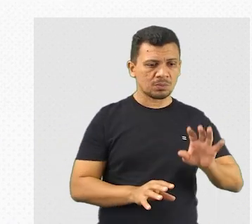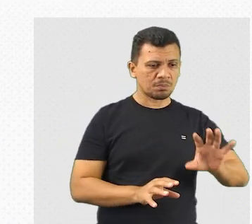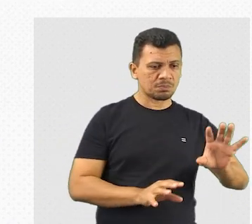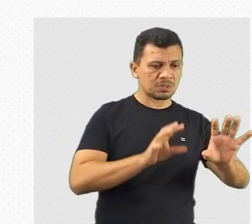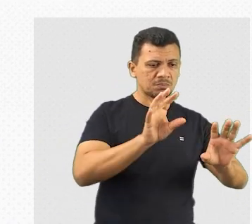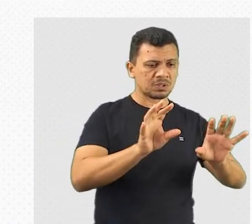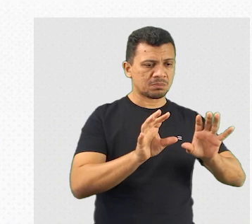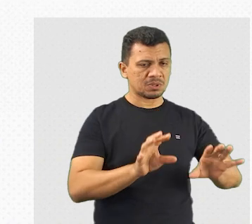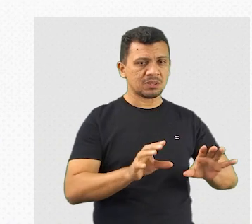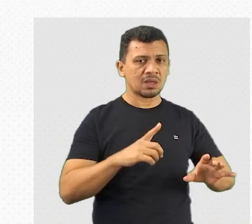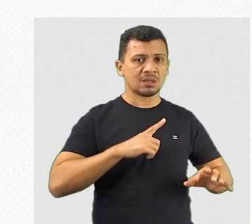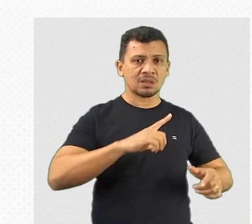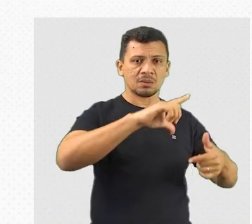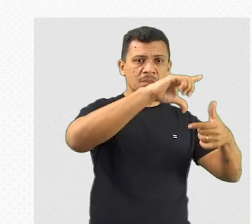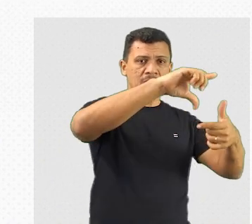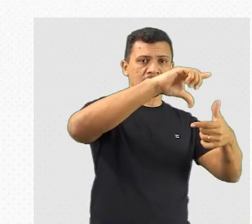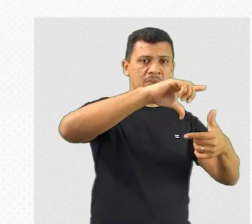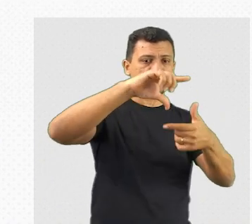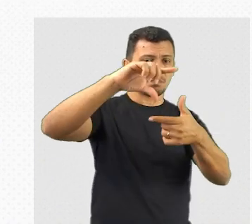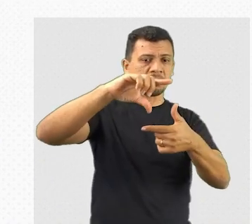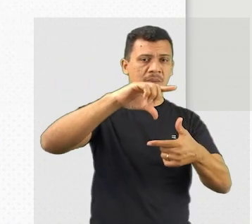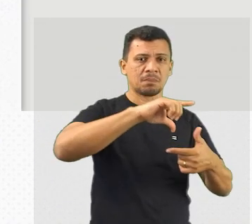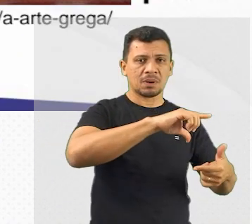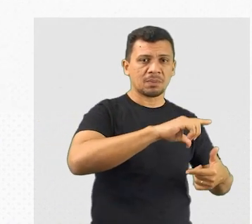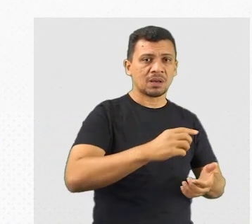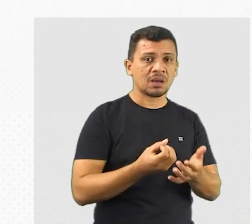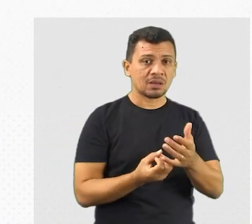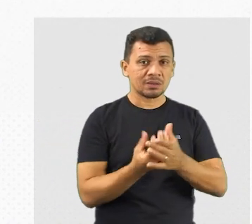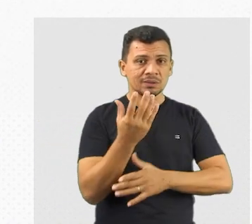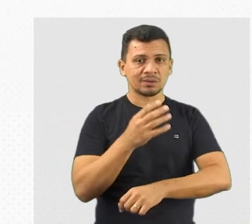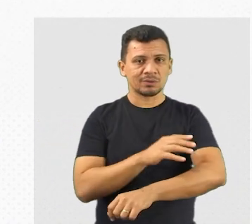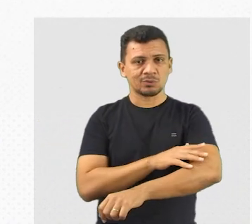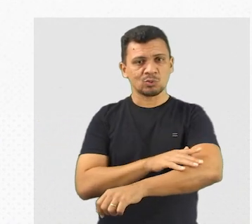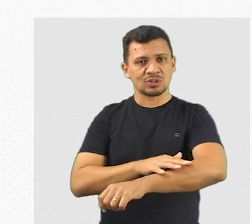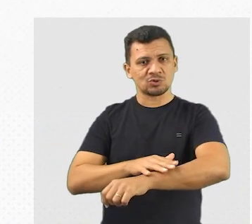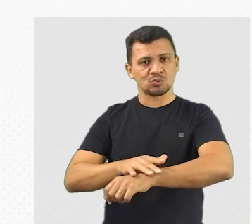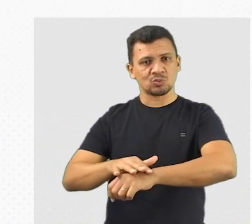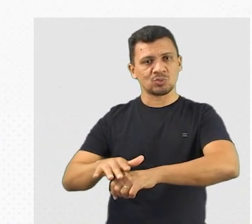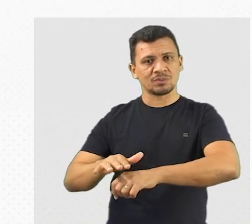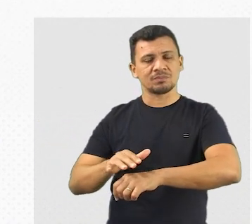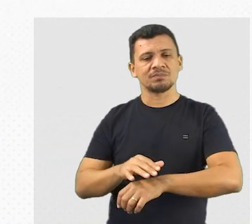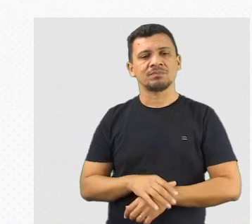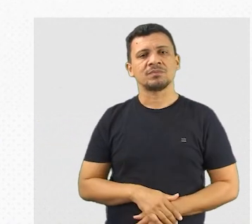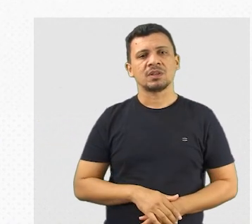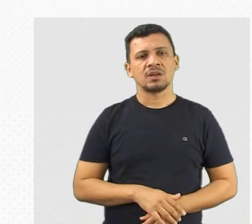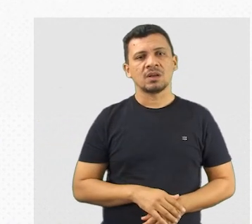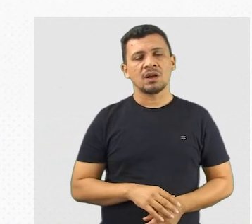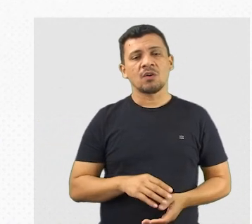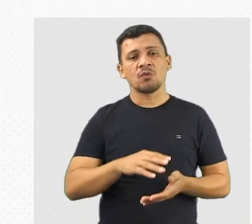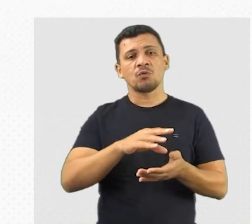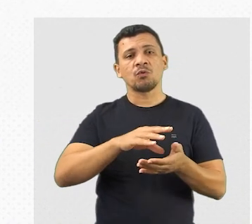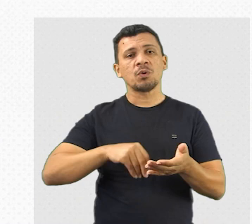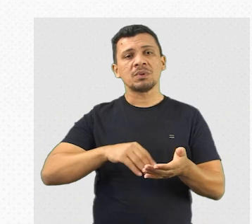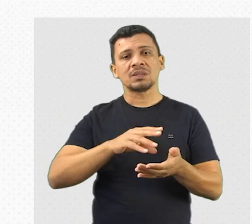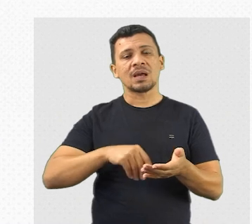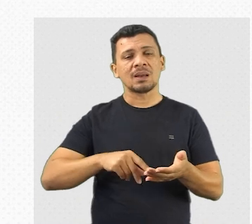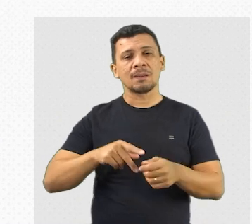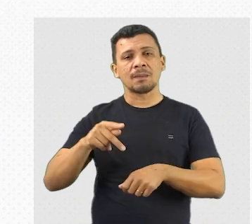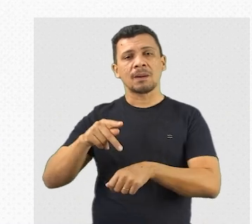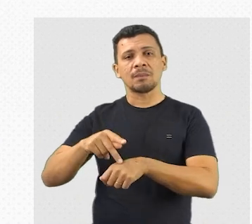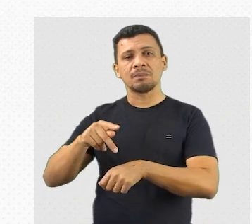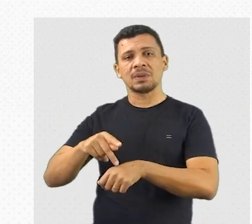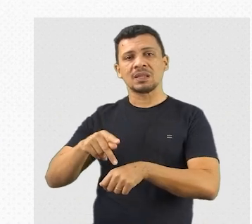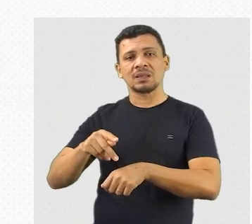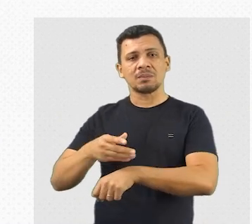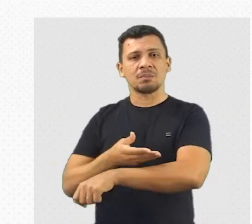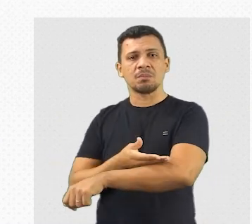as áreas são quadrangulares e criam texturas. Professor, na prática, eu vou imitar mármore, eu vou imitar